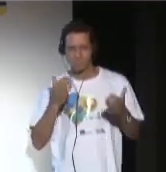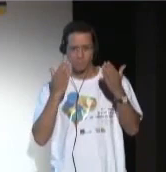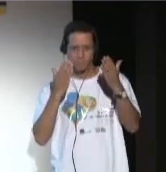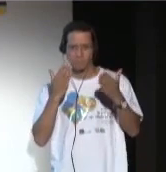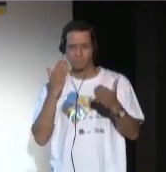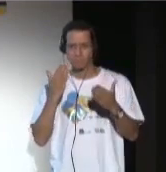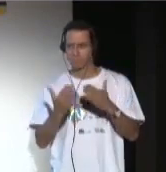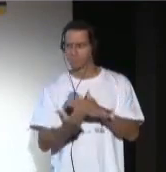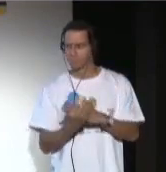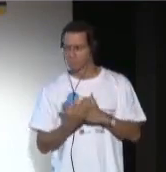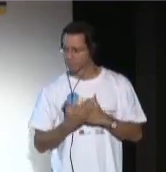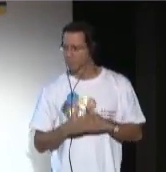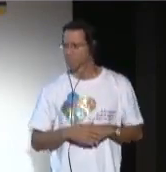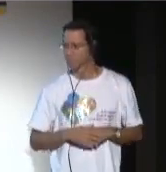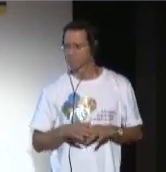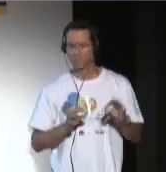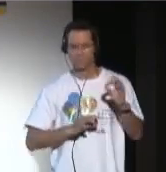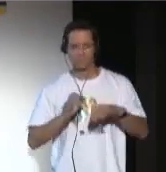você. Obrigado.